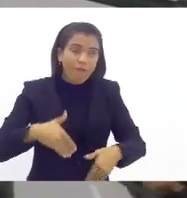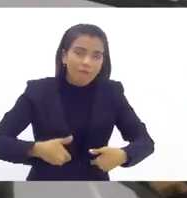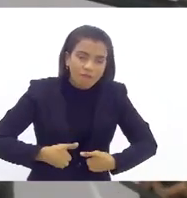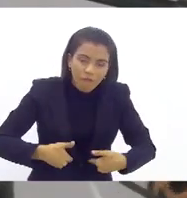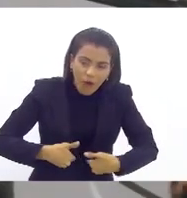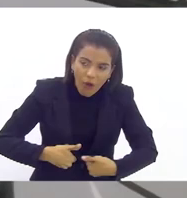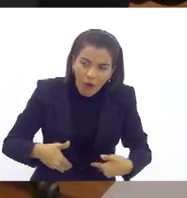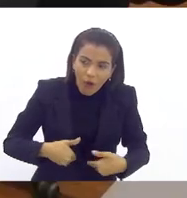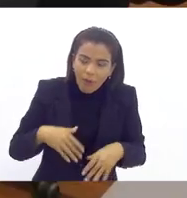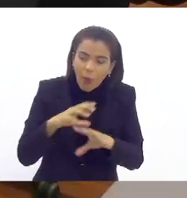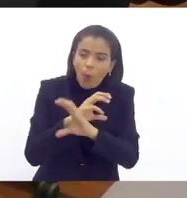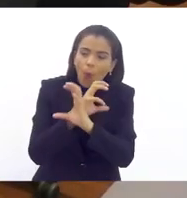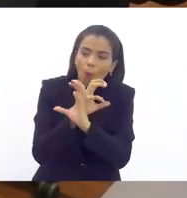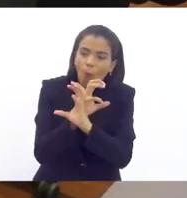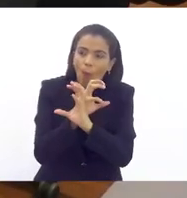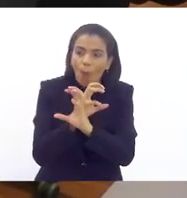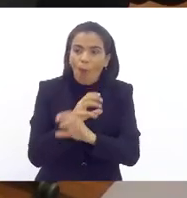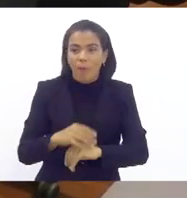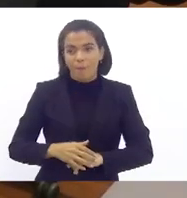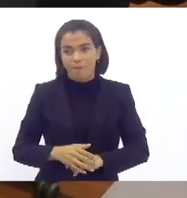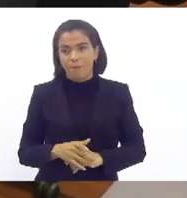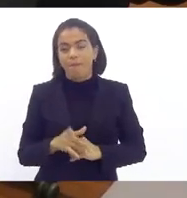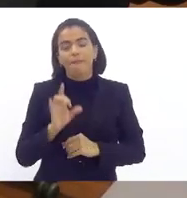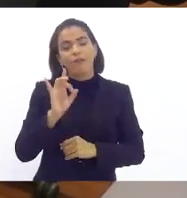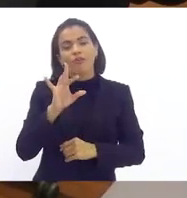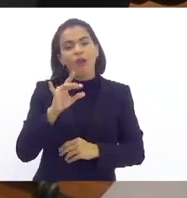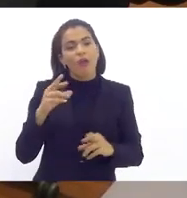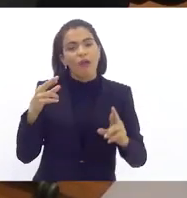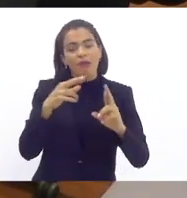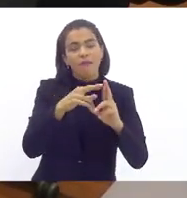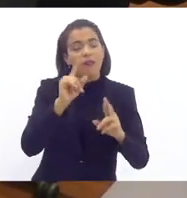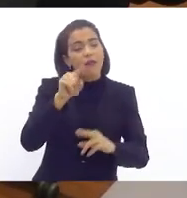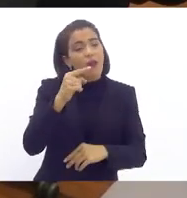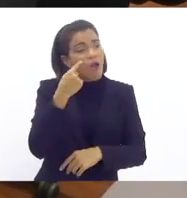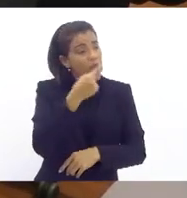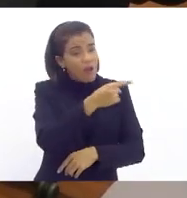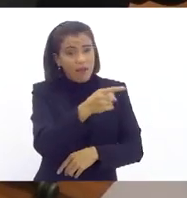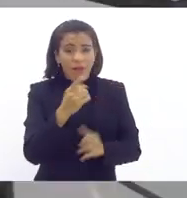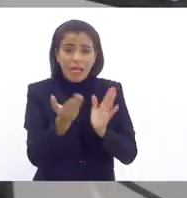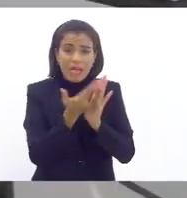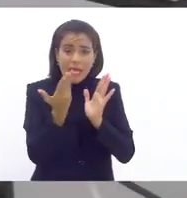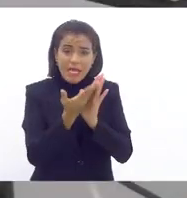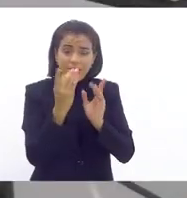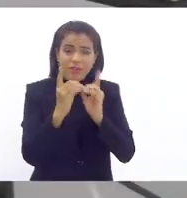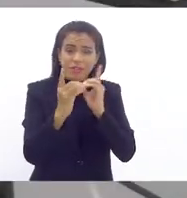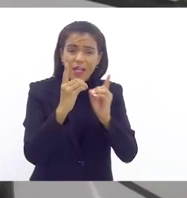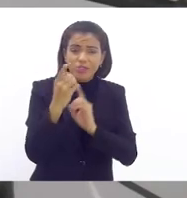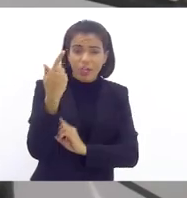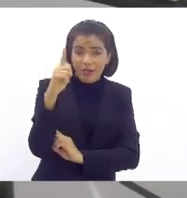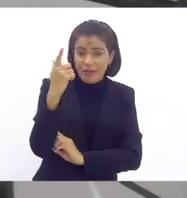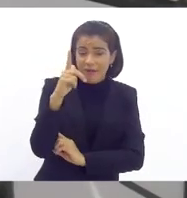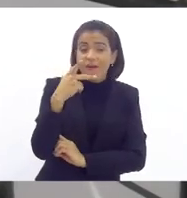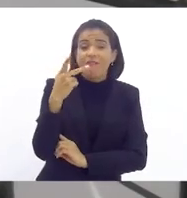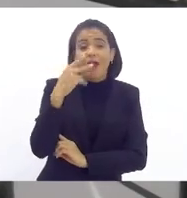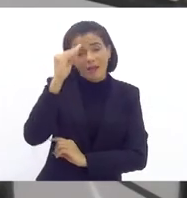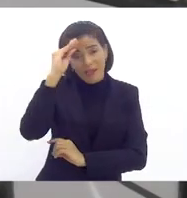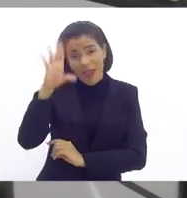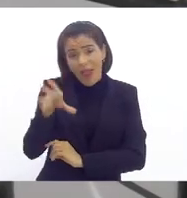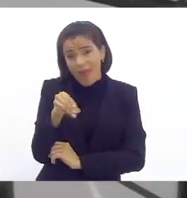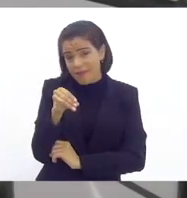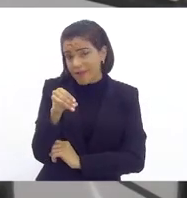mas eu quero usar essa referência, basta observar os livros didáticos de geografia quando se fala de África.